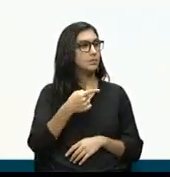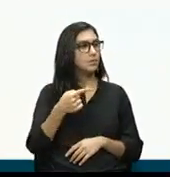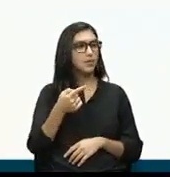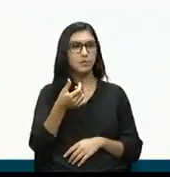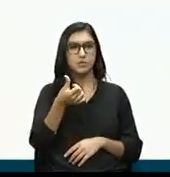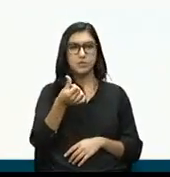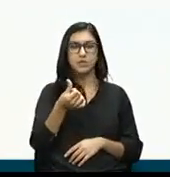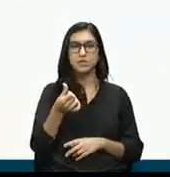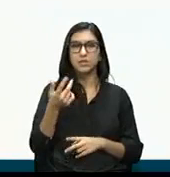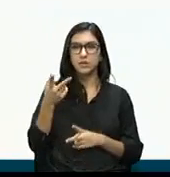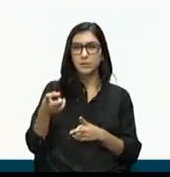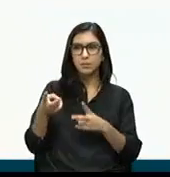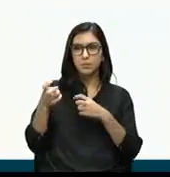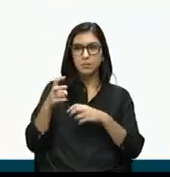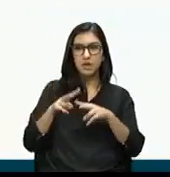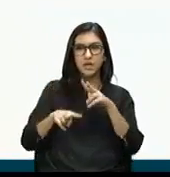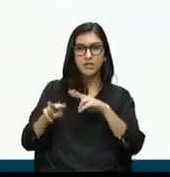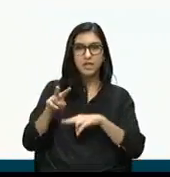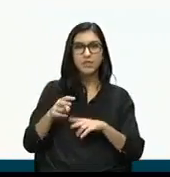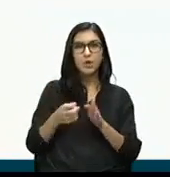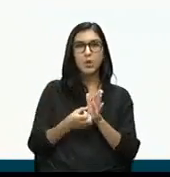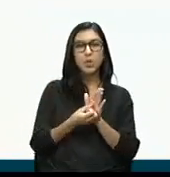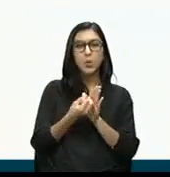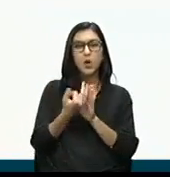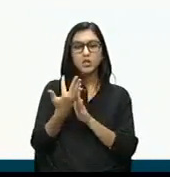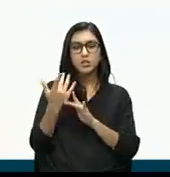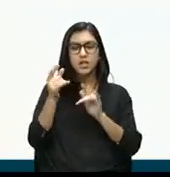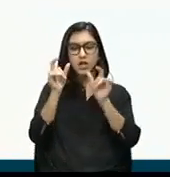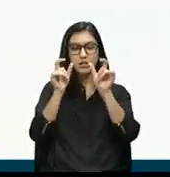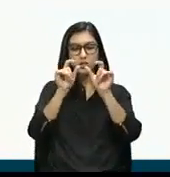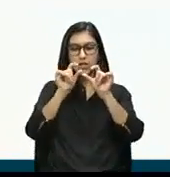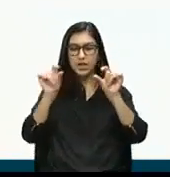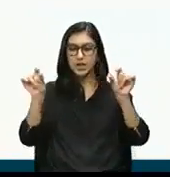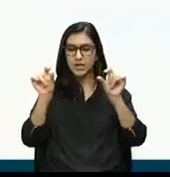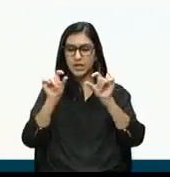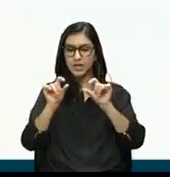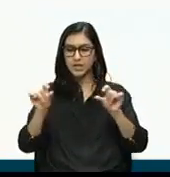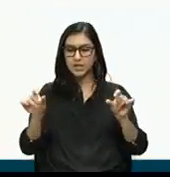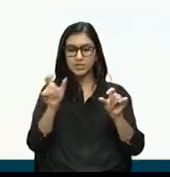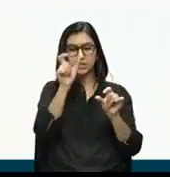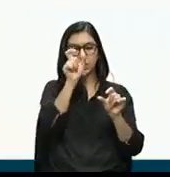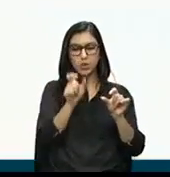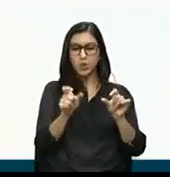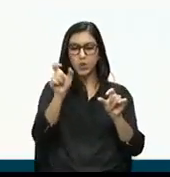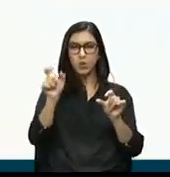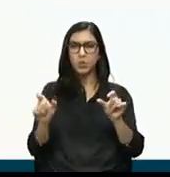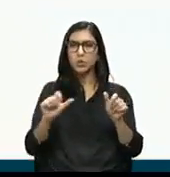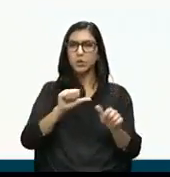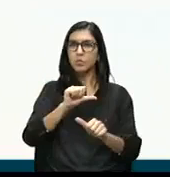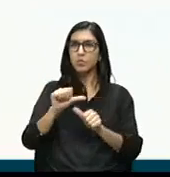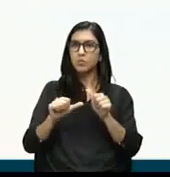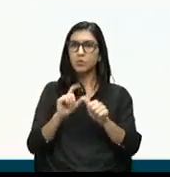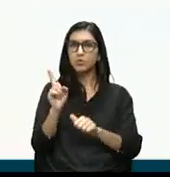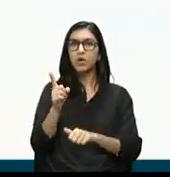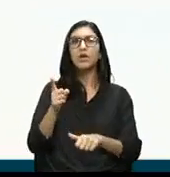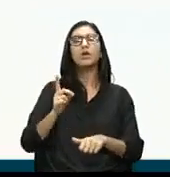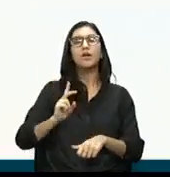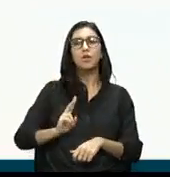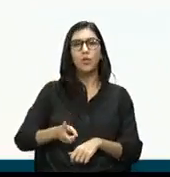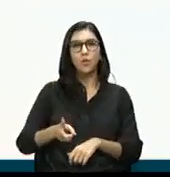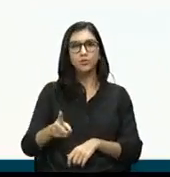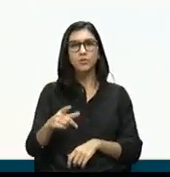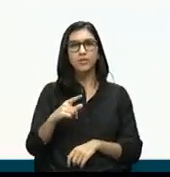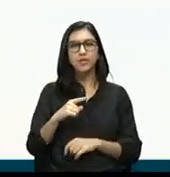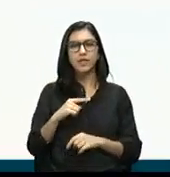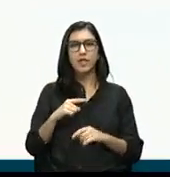6. Observe que a quantidade de linhas e a quantidade de colunas não mudaram. Então, nós continuamos com